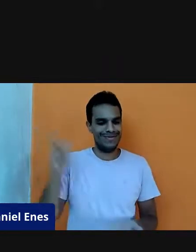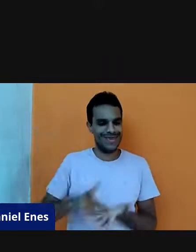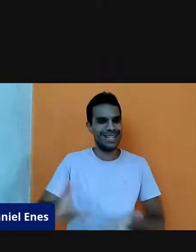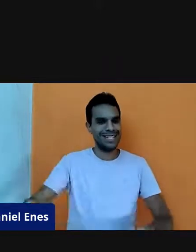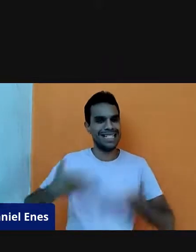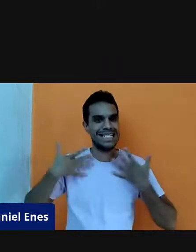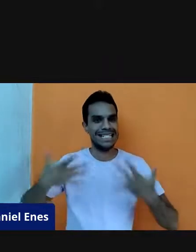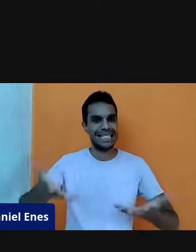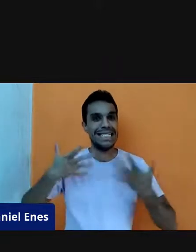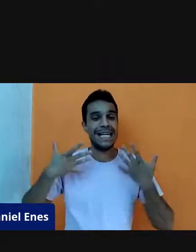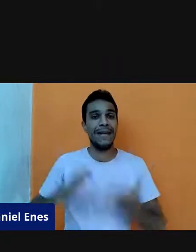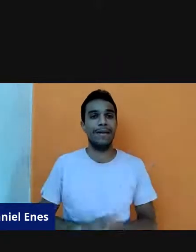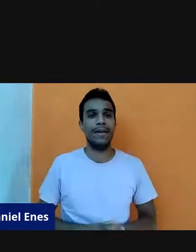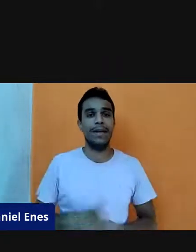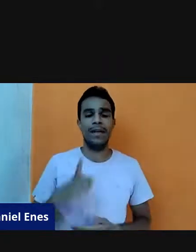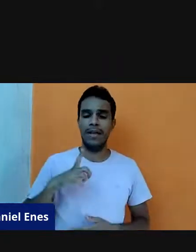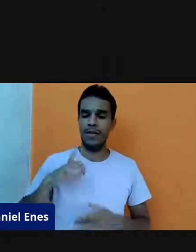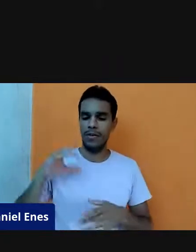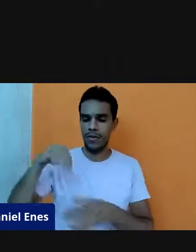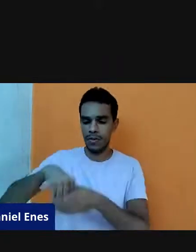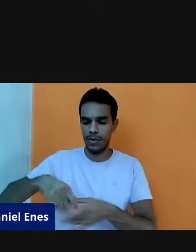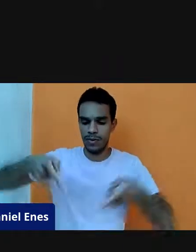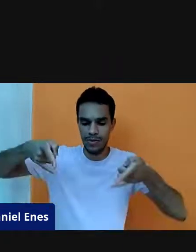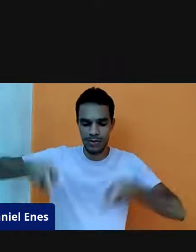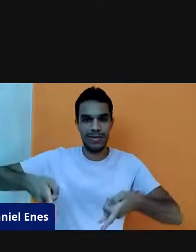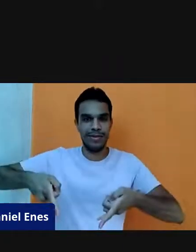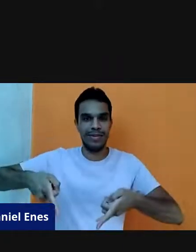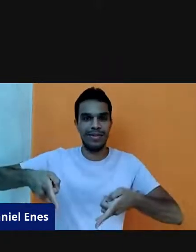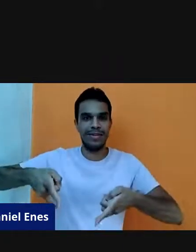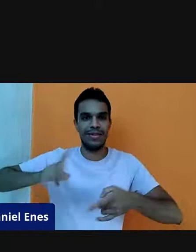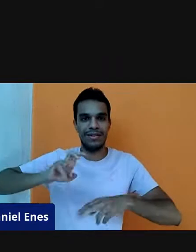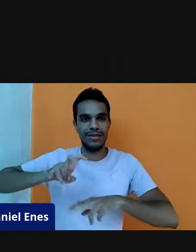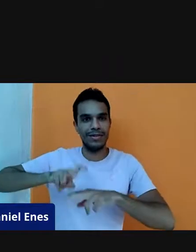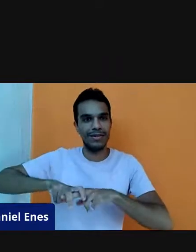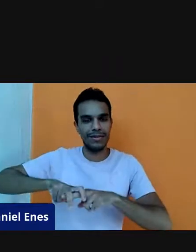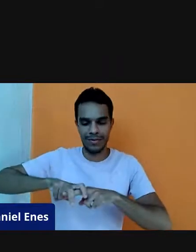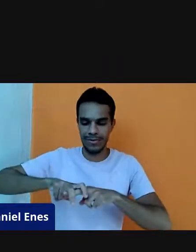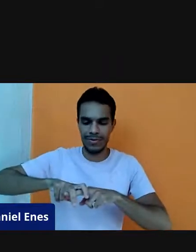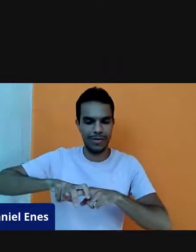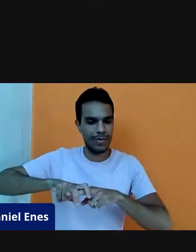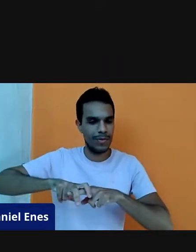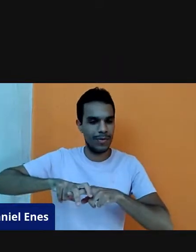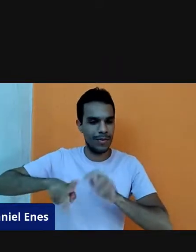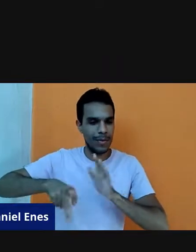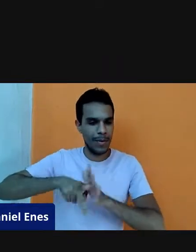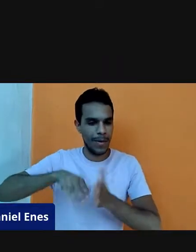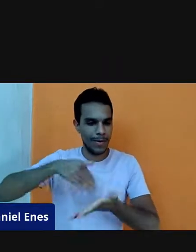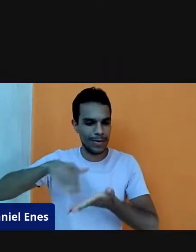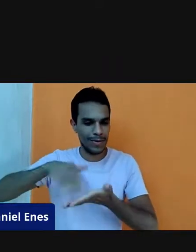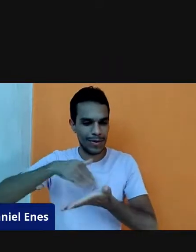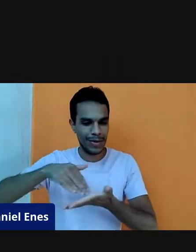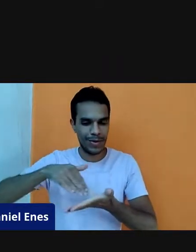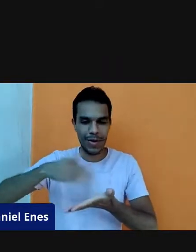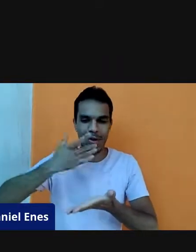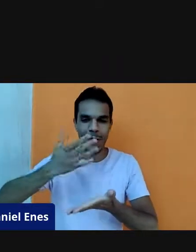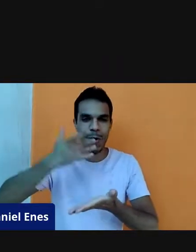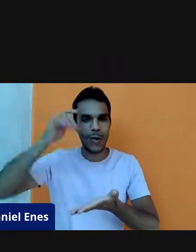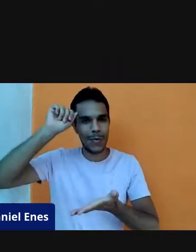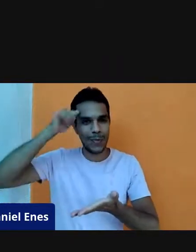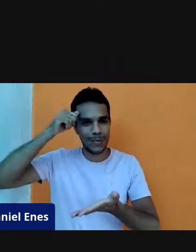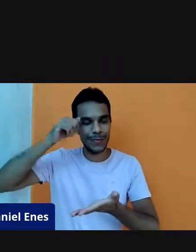Estou em um quarto, em uma cadeira de escritório preta. E vamos